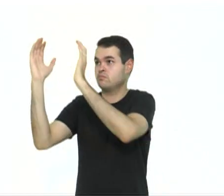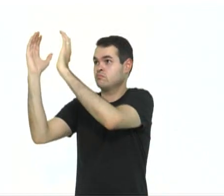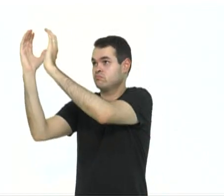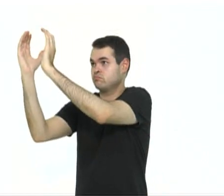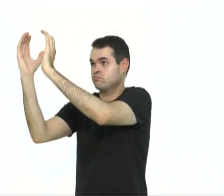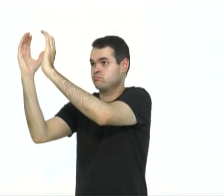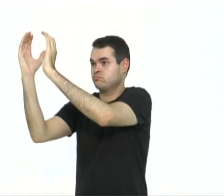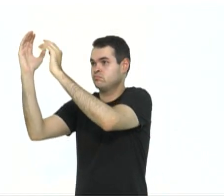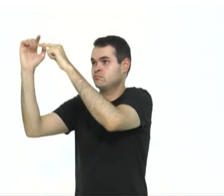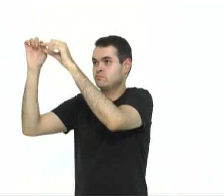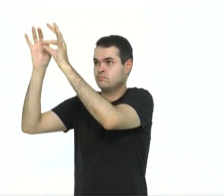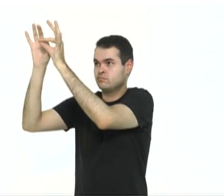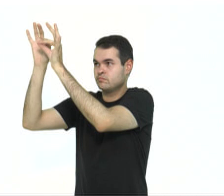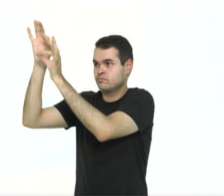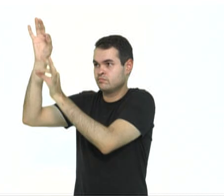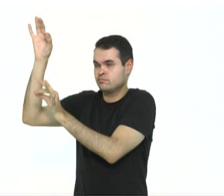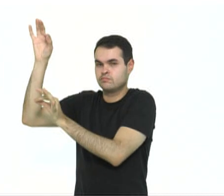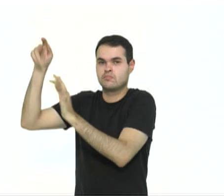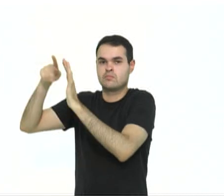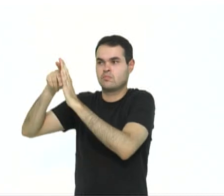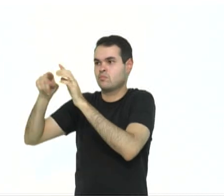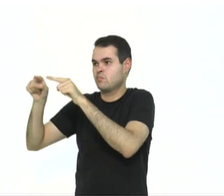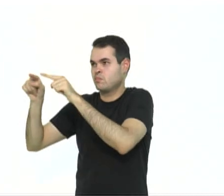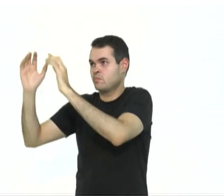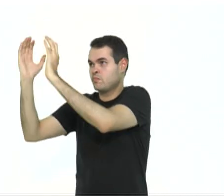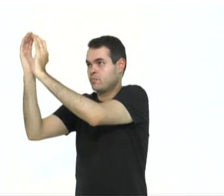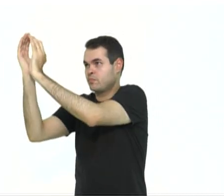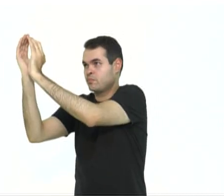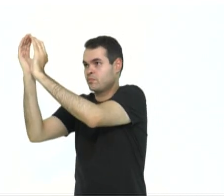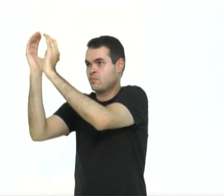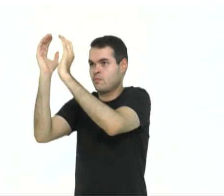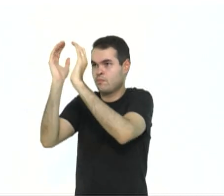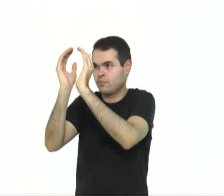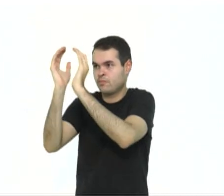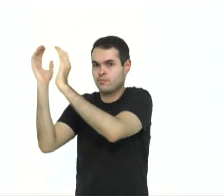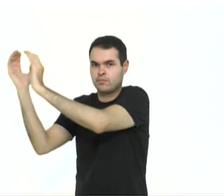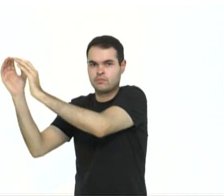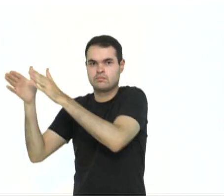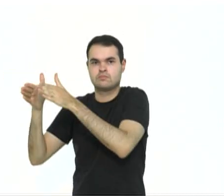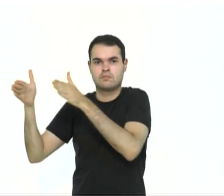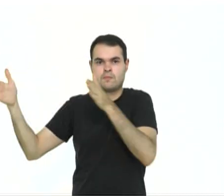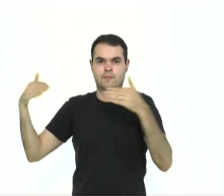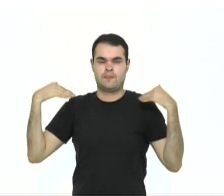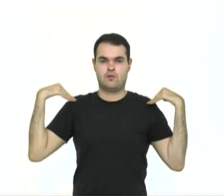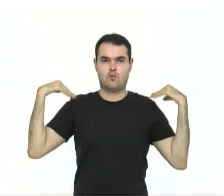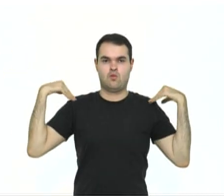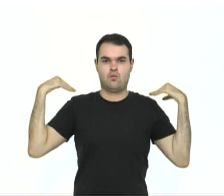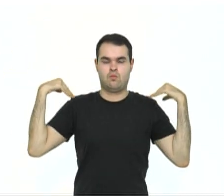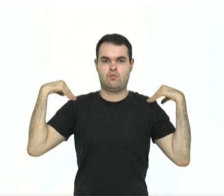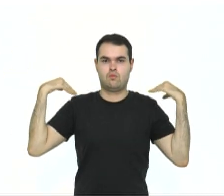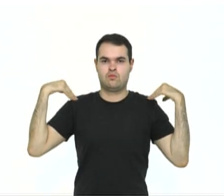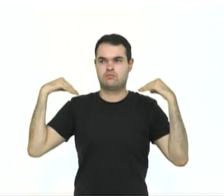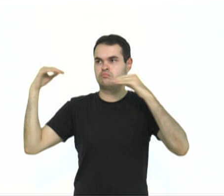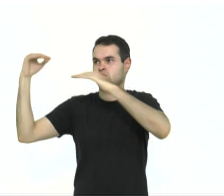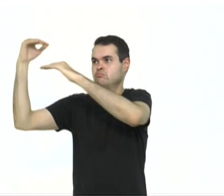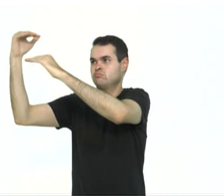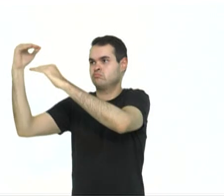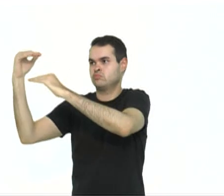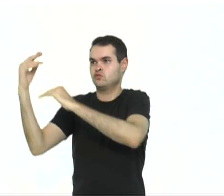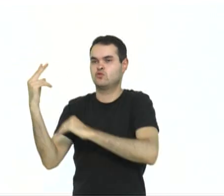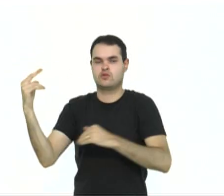cabeça você traça um ombro aqui no espaço número 2.